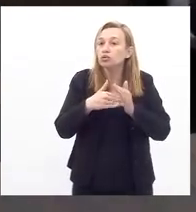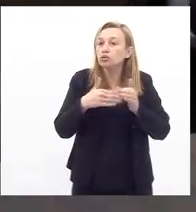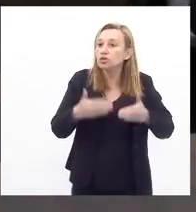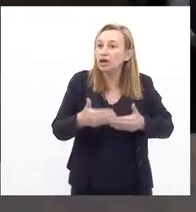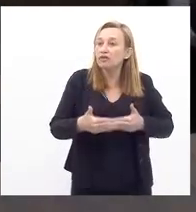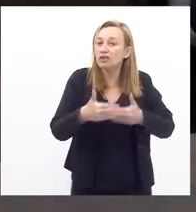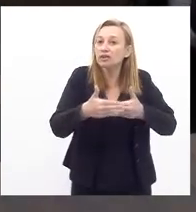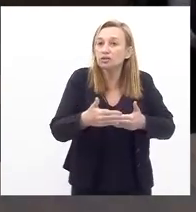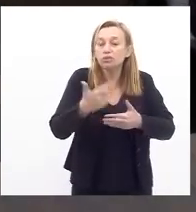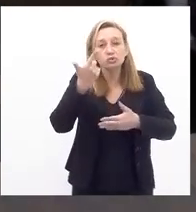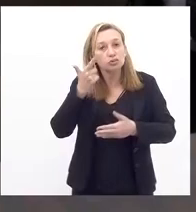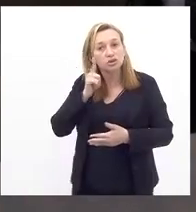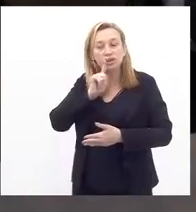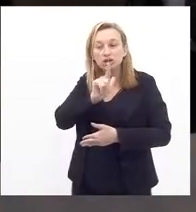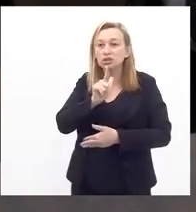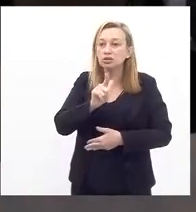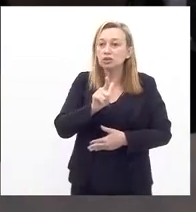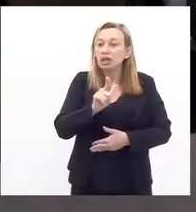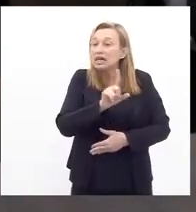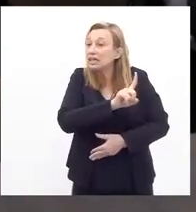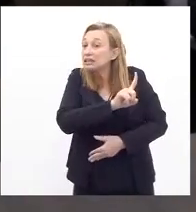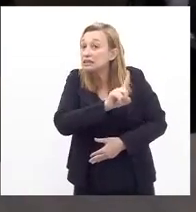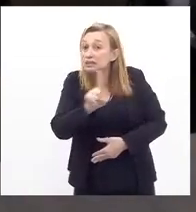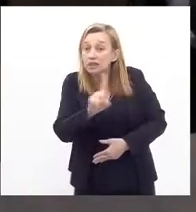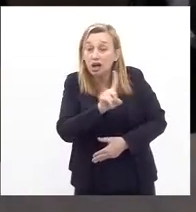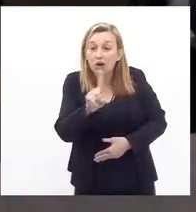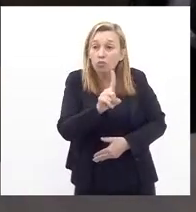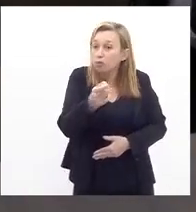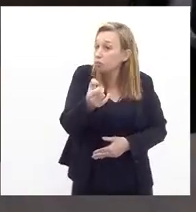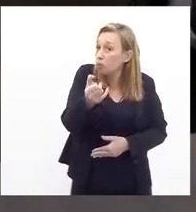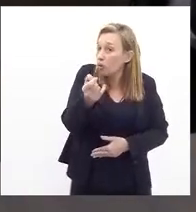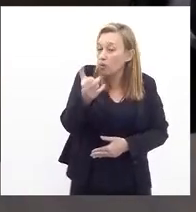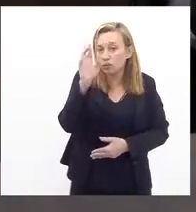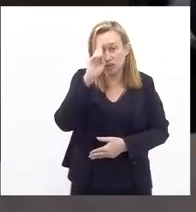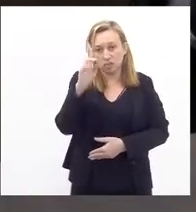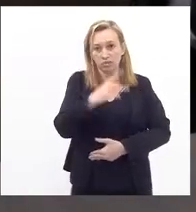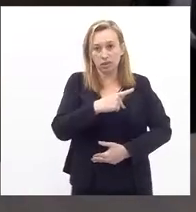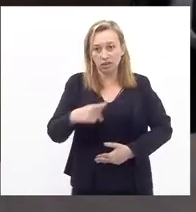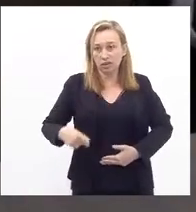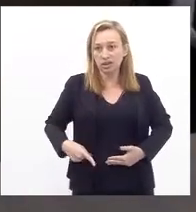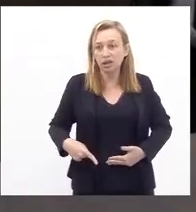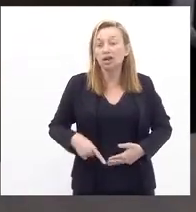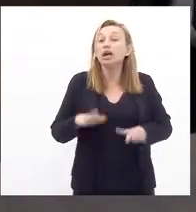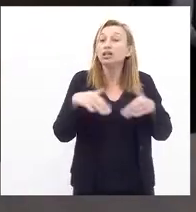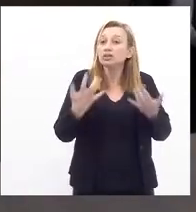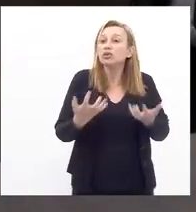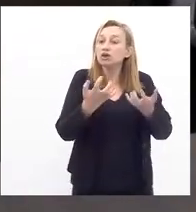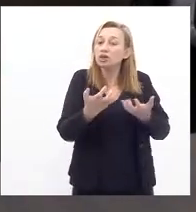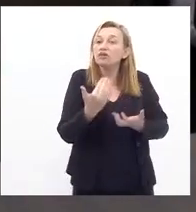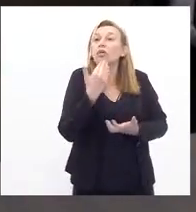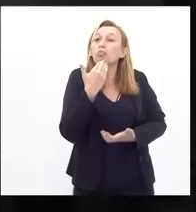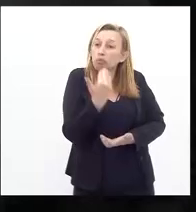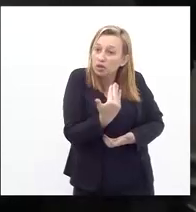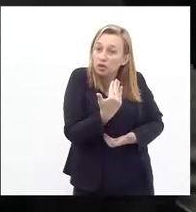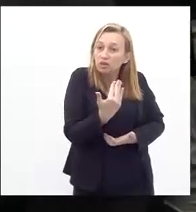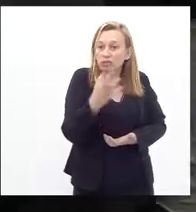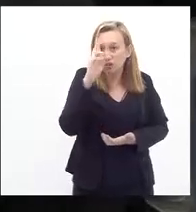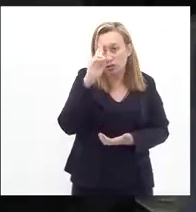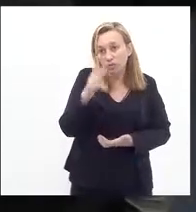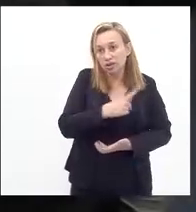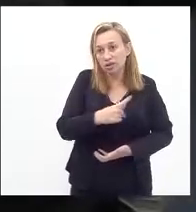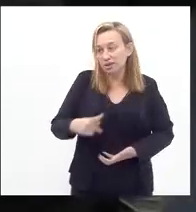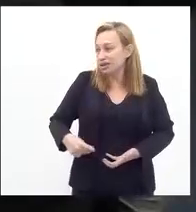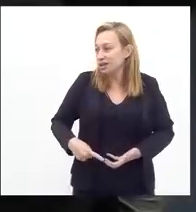conseguidos e não foram poucos seu presidente Então eu queria fazer essa pela vossa